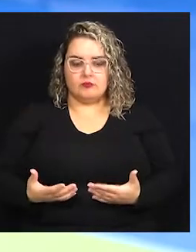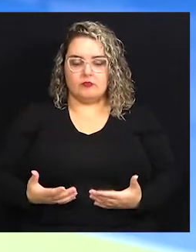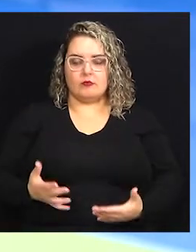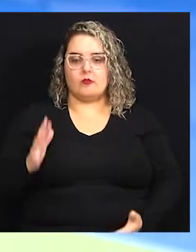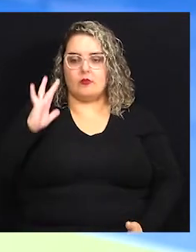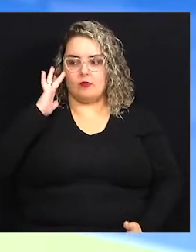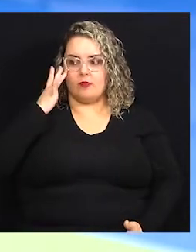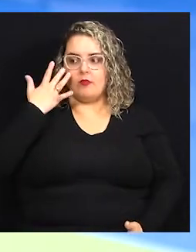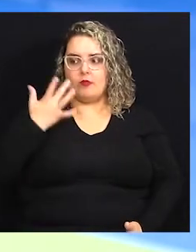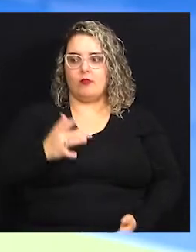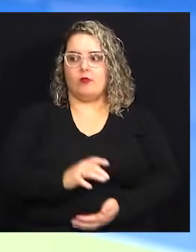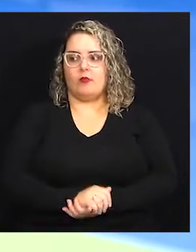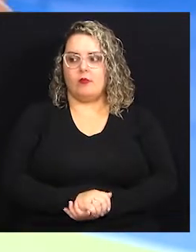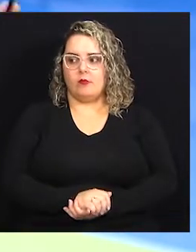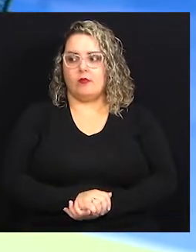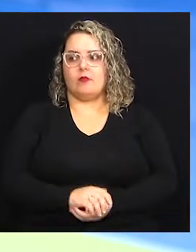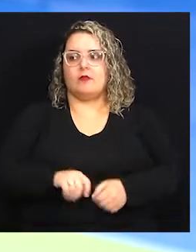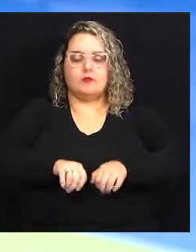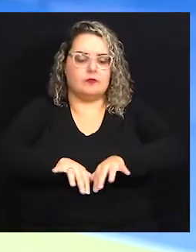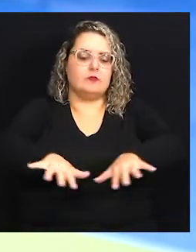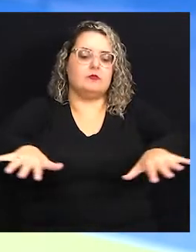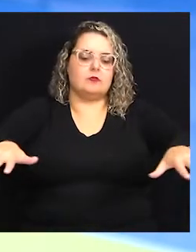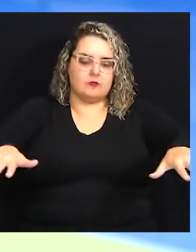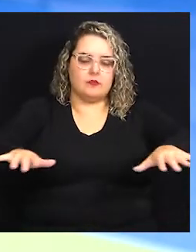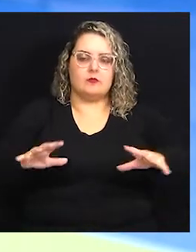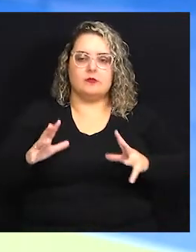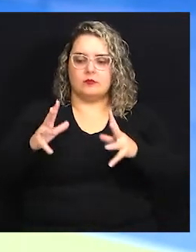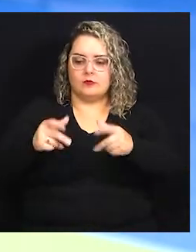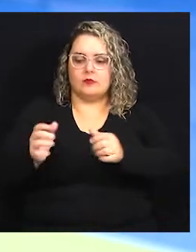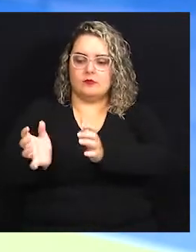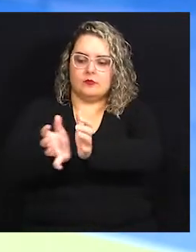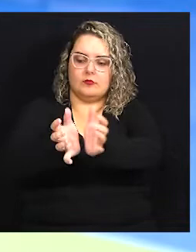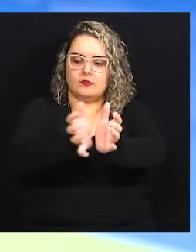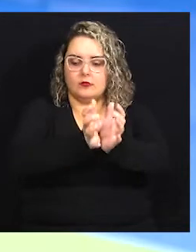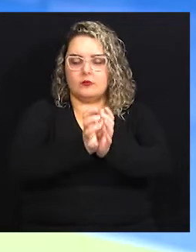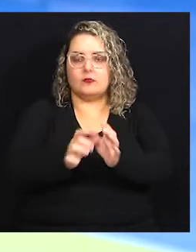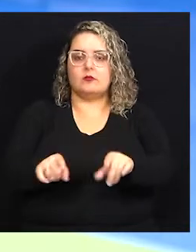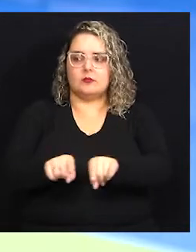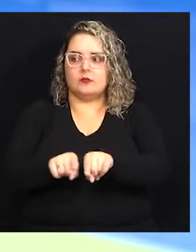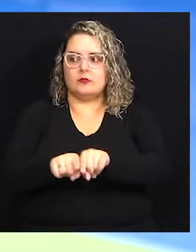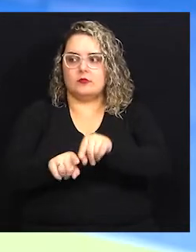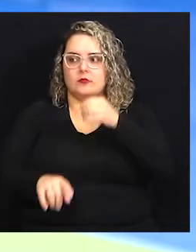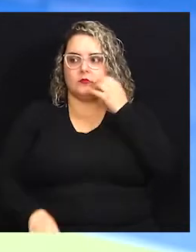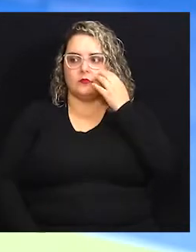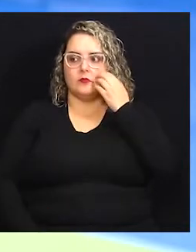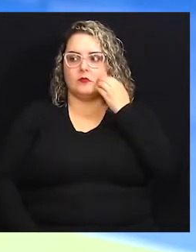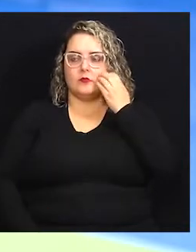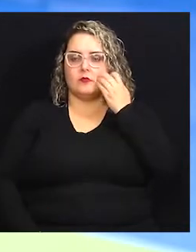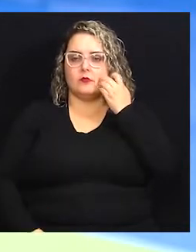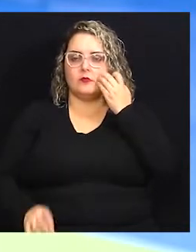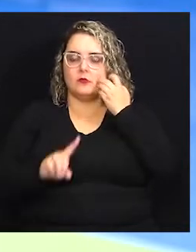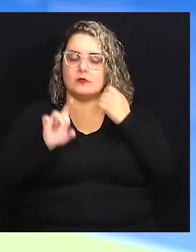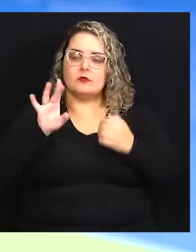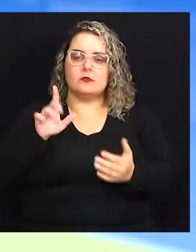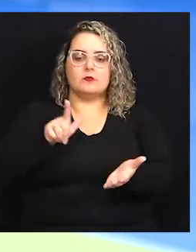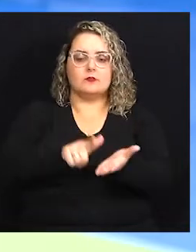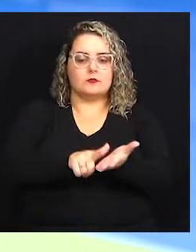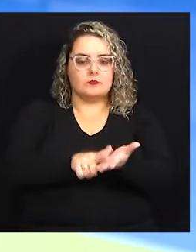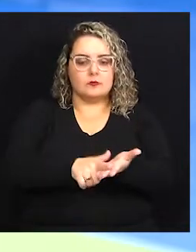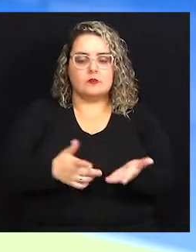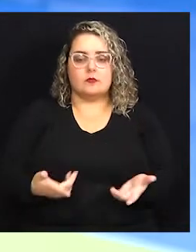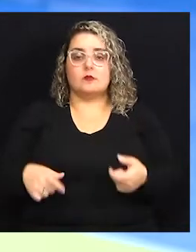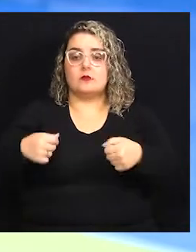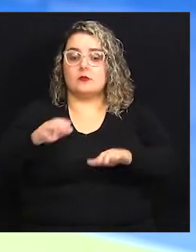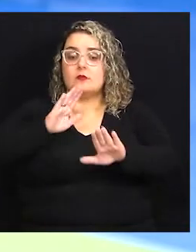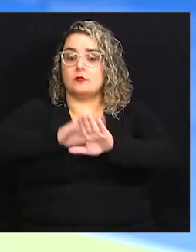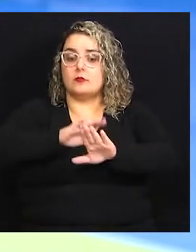se espalhar pelas outras equipes também, né? Mas eu acho que só não ficar no papel. Eu acho que isso aí tem que cair